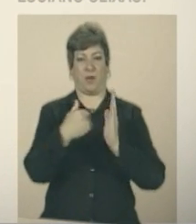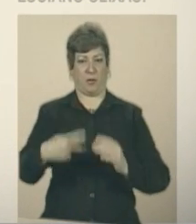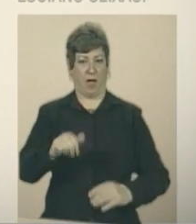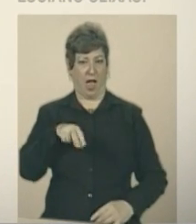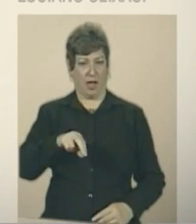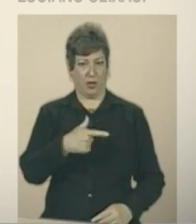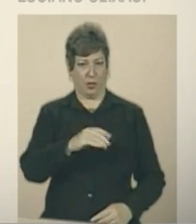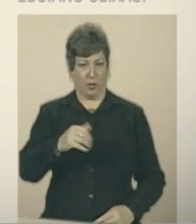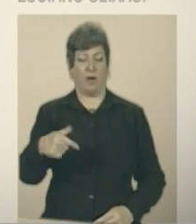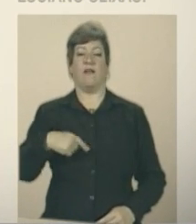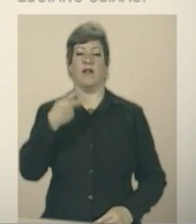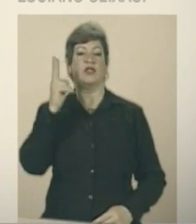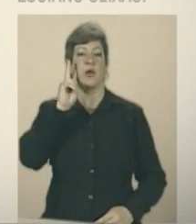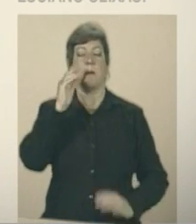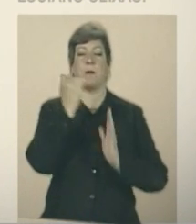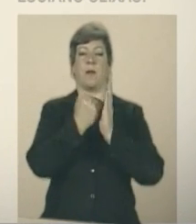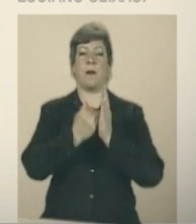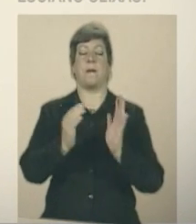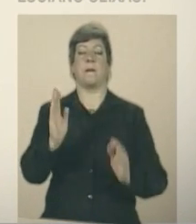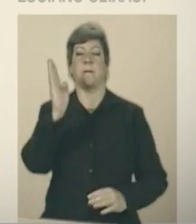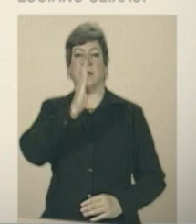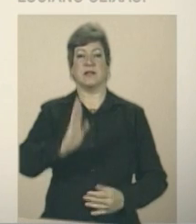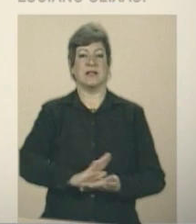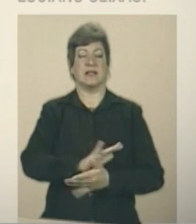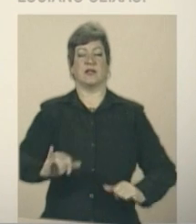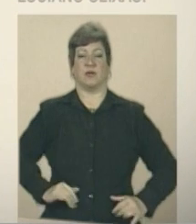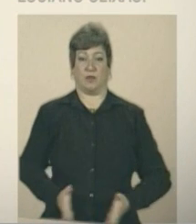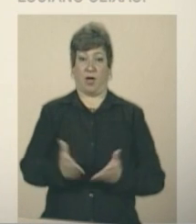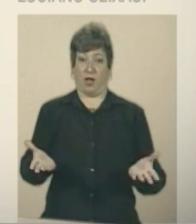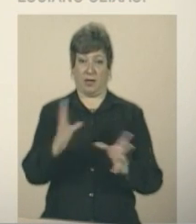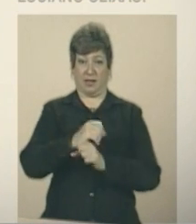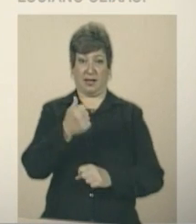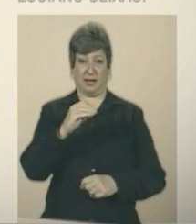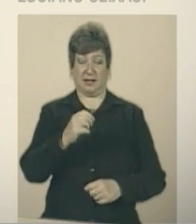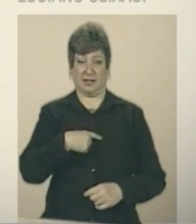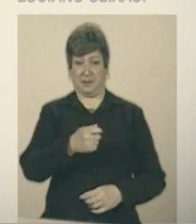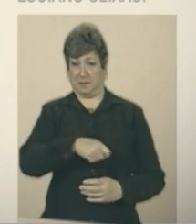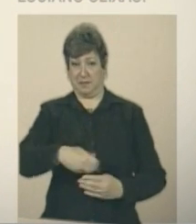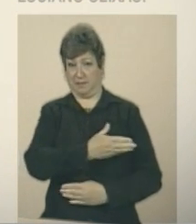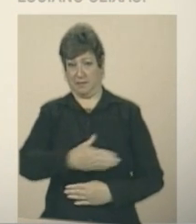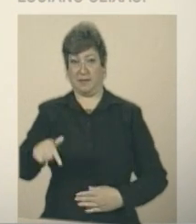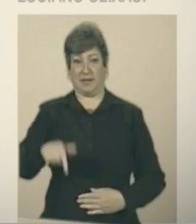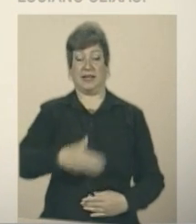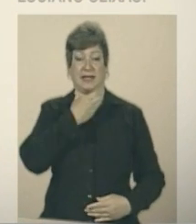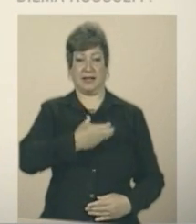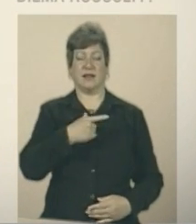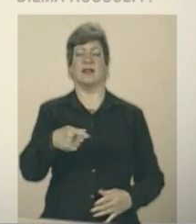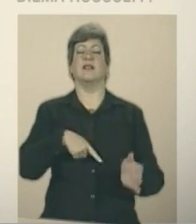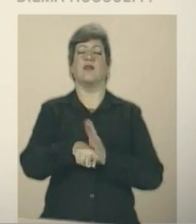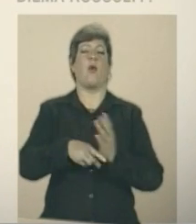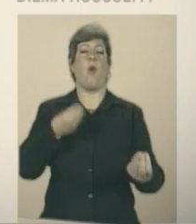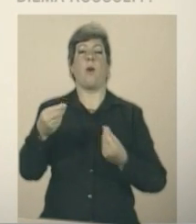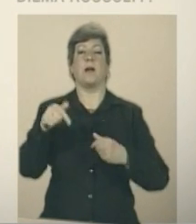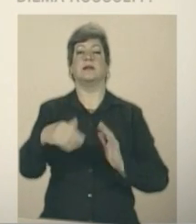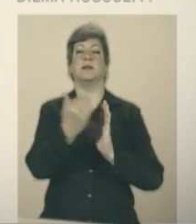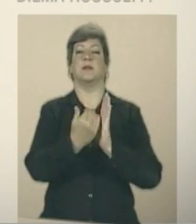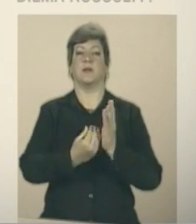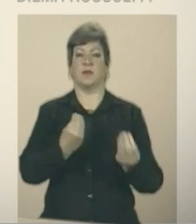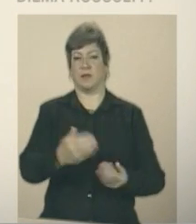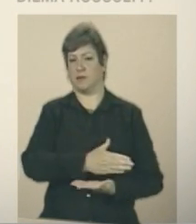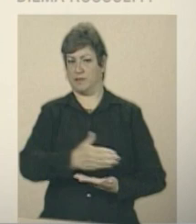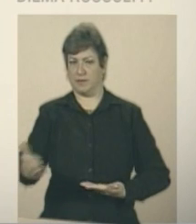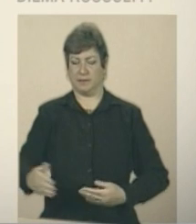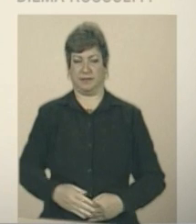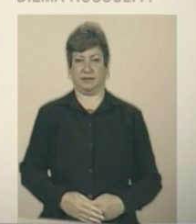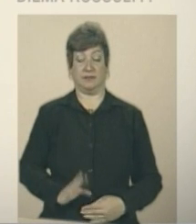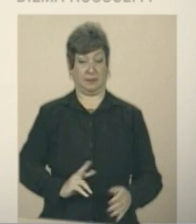Brasil sem miséria que completou se meses agora em dezembro qual o balanço que a senhora faz desse pero olha Luciano ainda